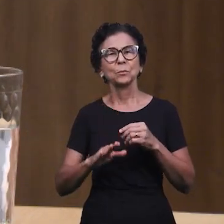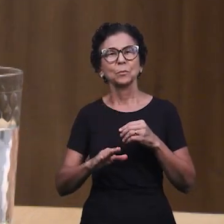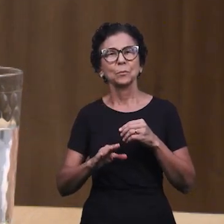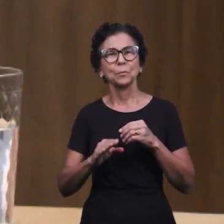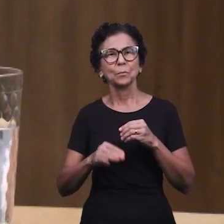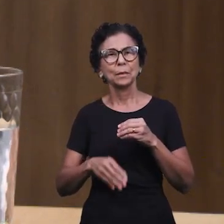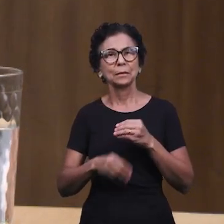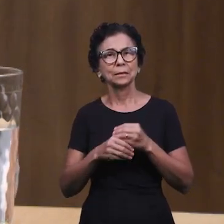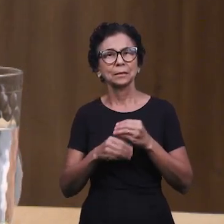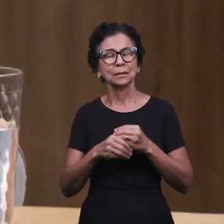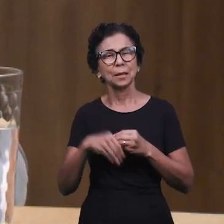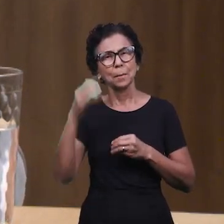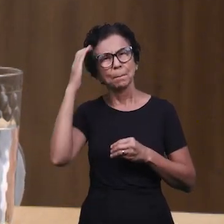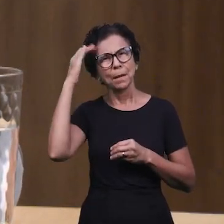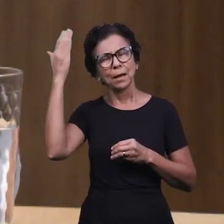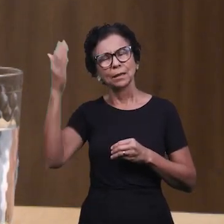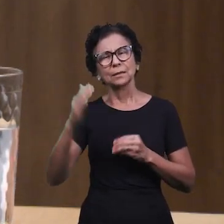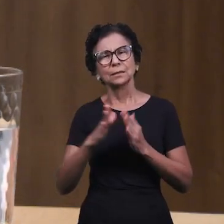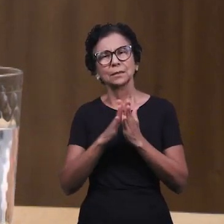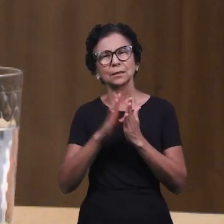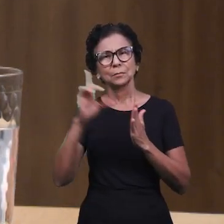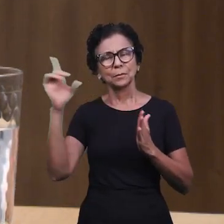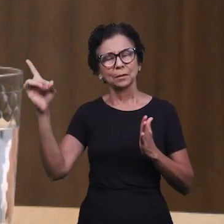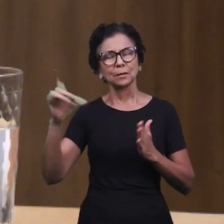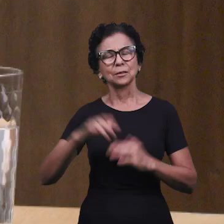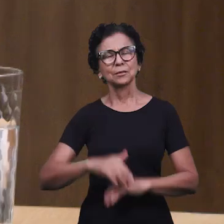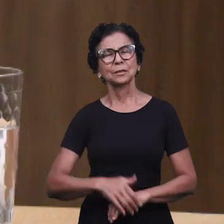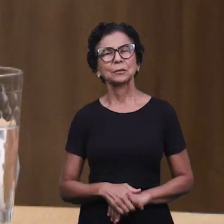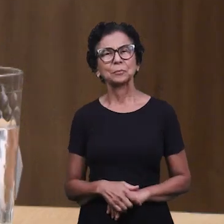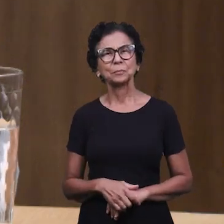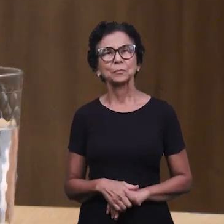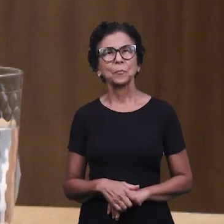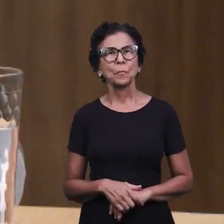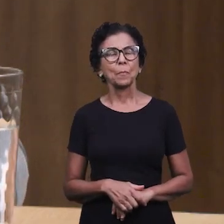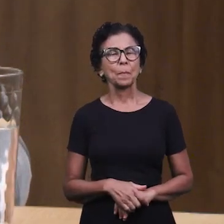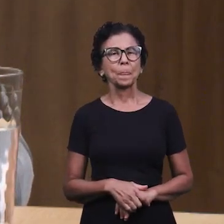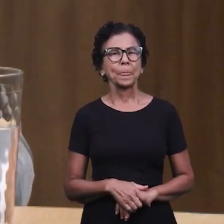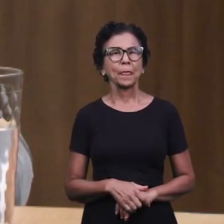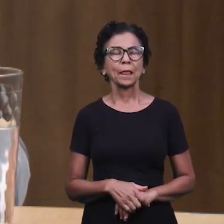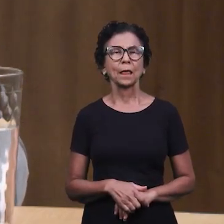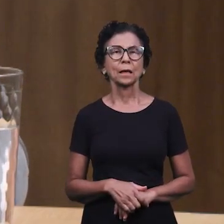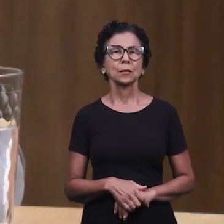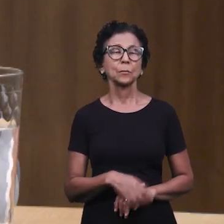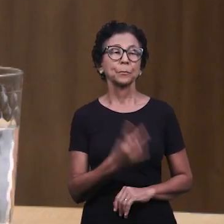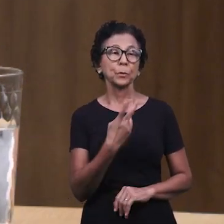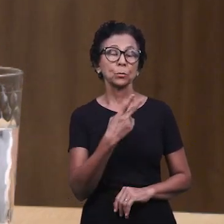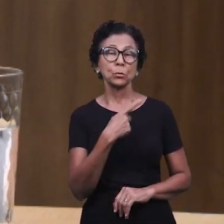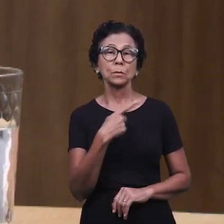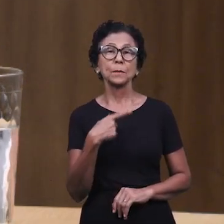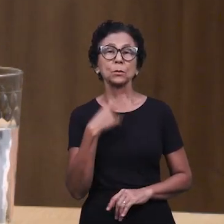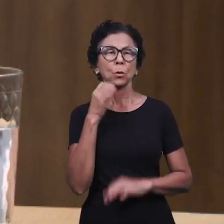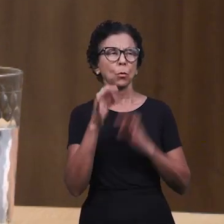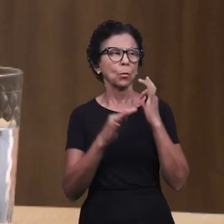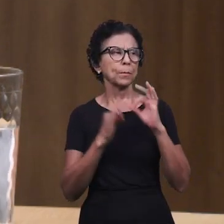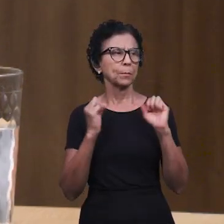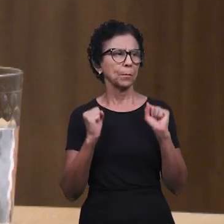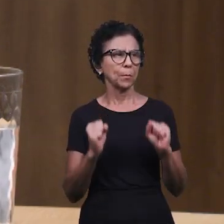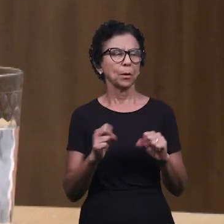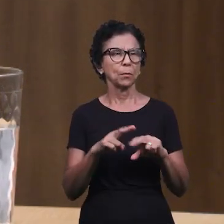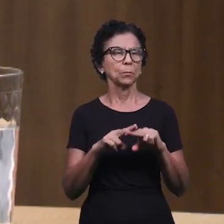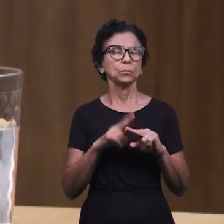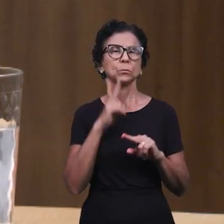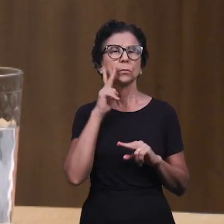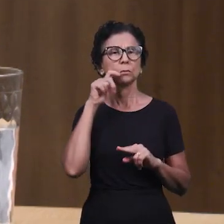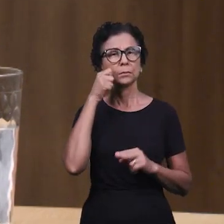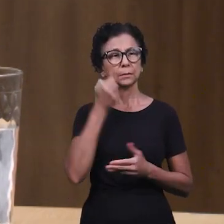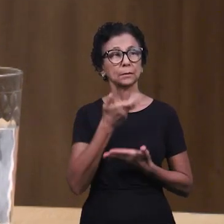para vocês aqui, o pastor Gilson pode responder, o pastor Daniel fazer um comentário sobre o motivo da ceia. A